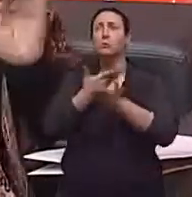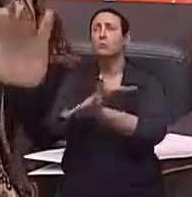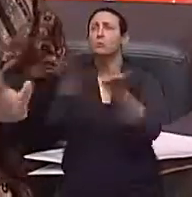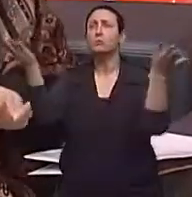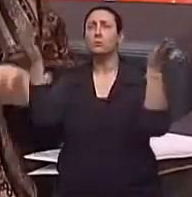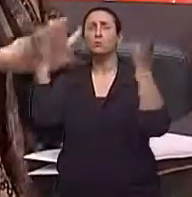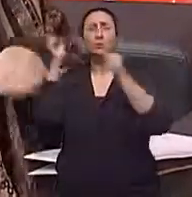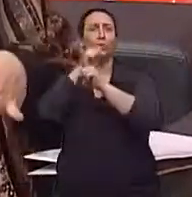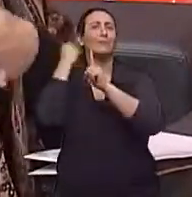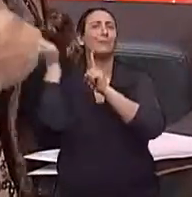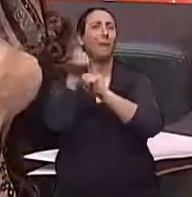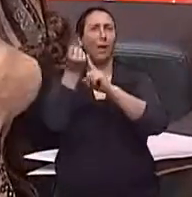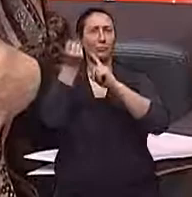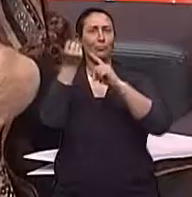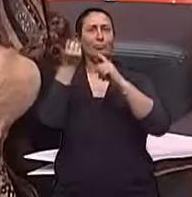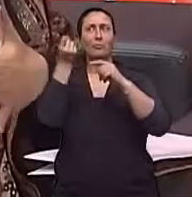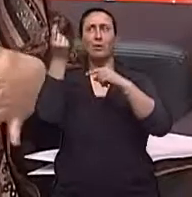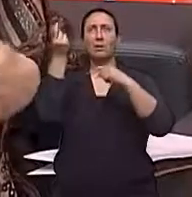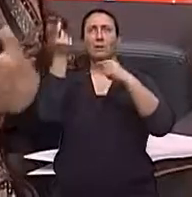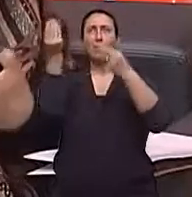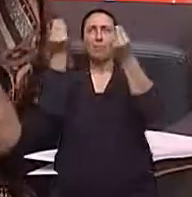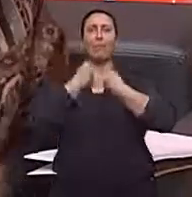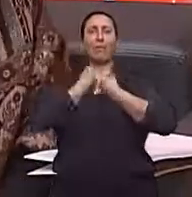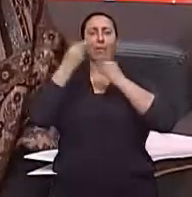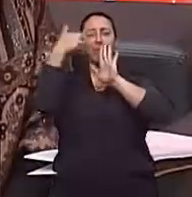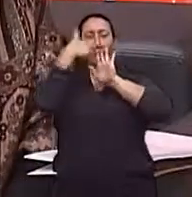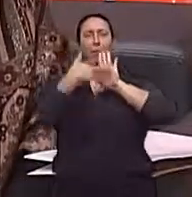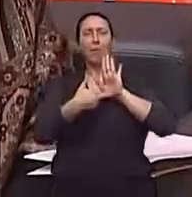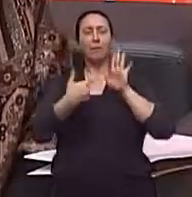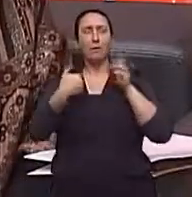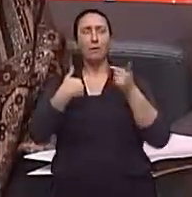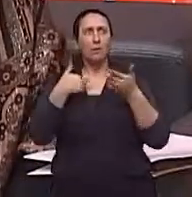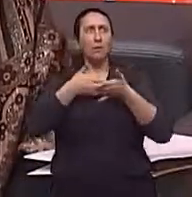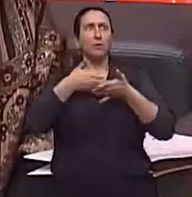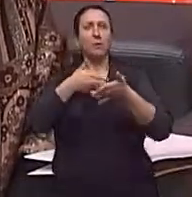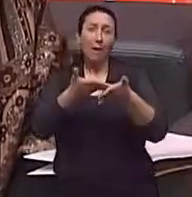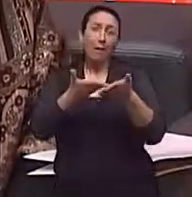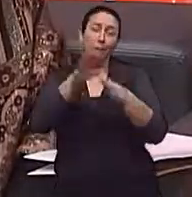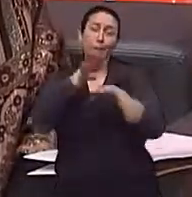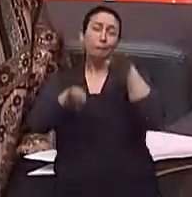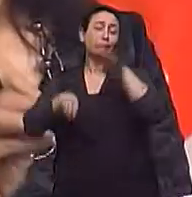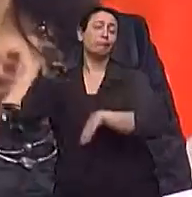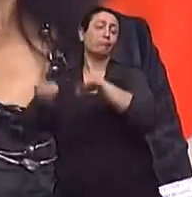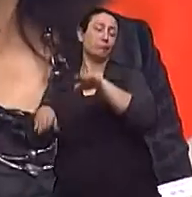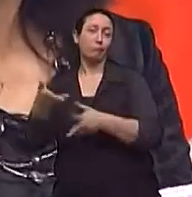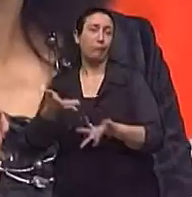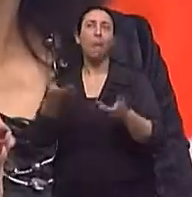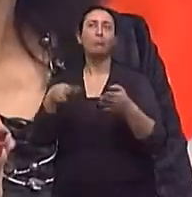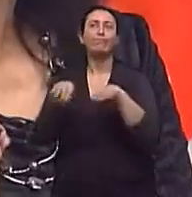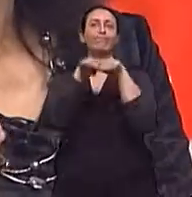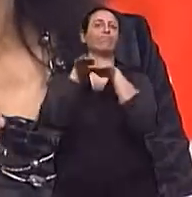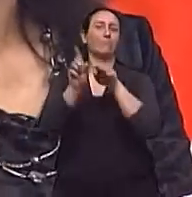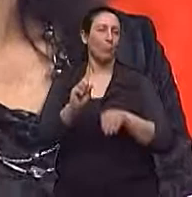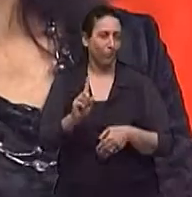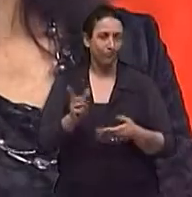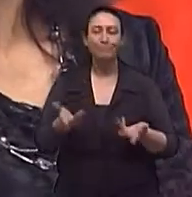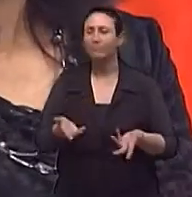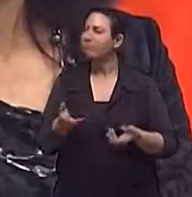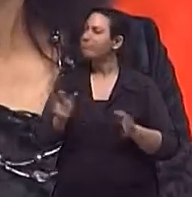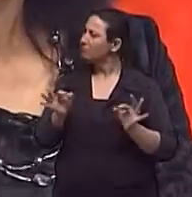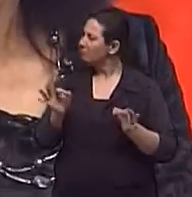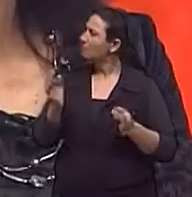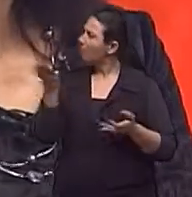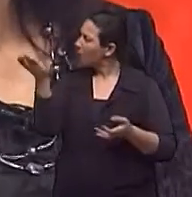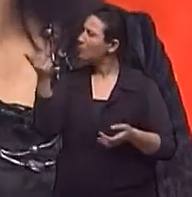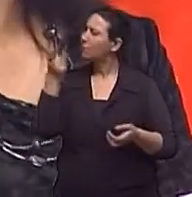é imposto com relação essas diferenças que acabam se transformando em desigualdade vagina e será que o ponto não estaria